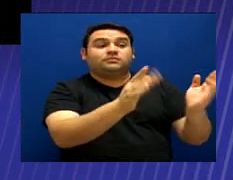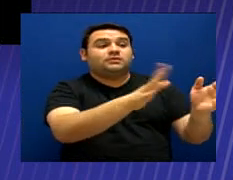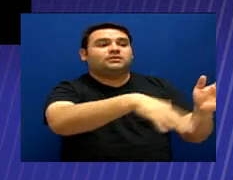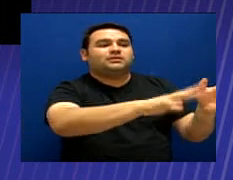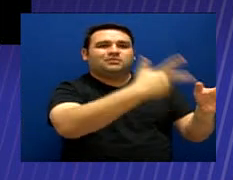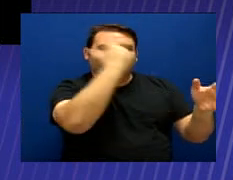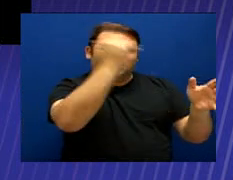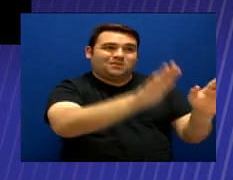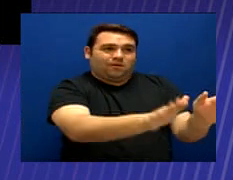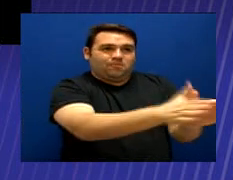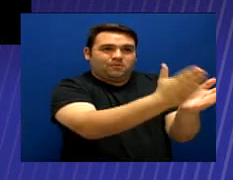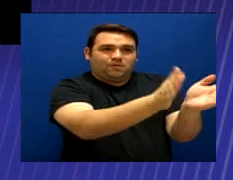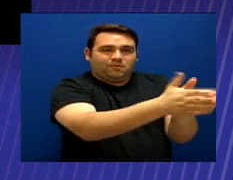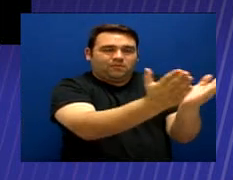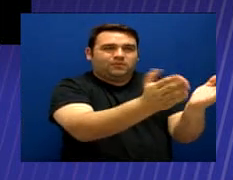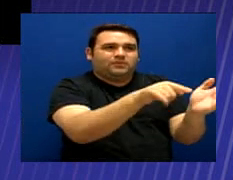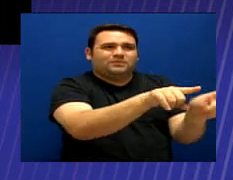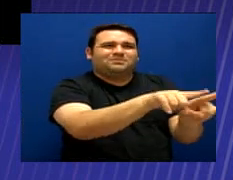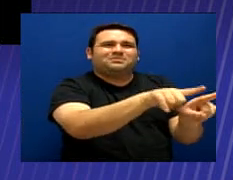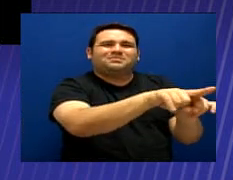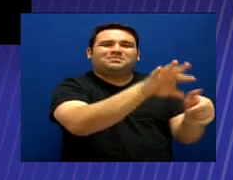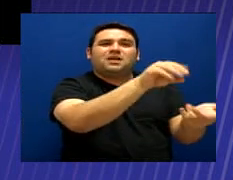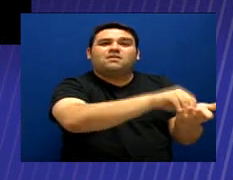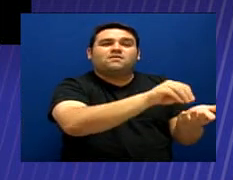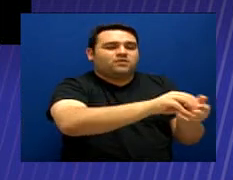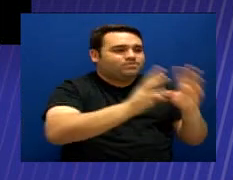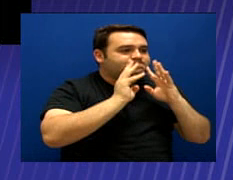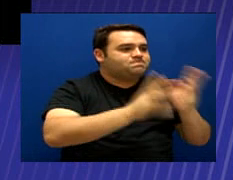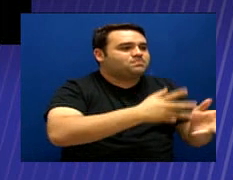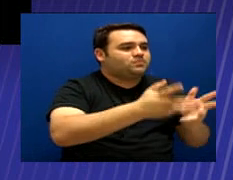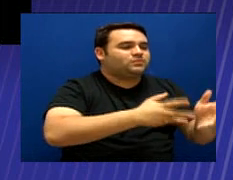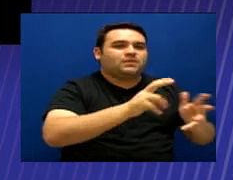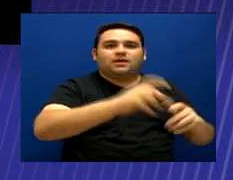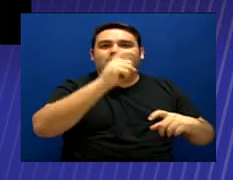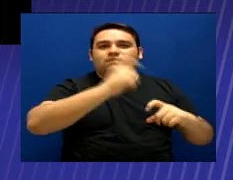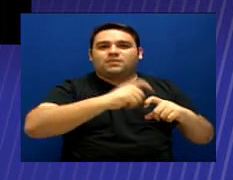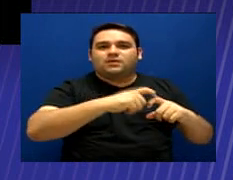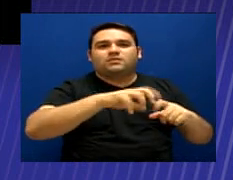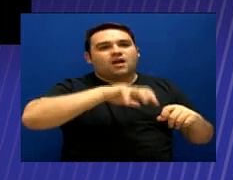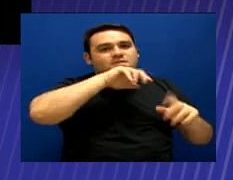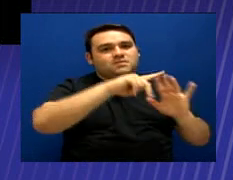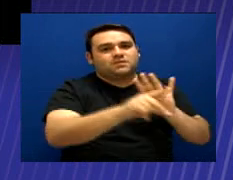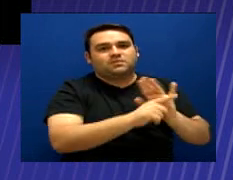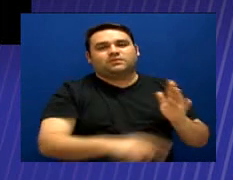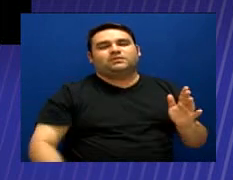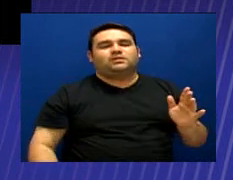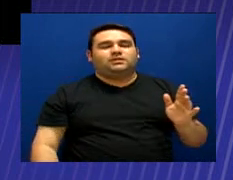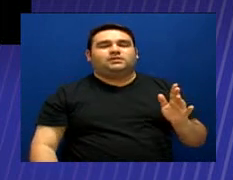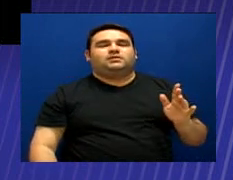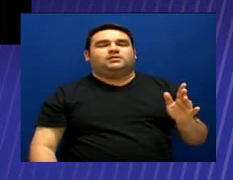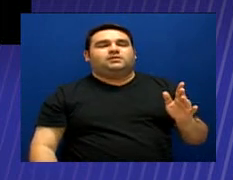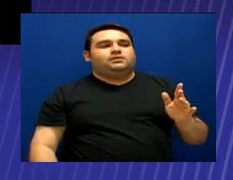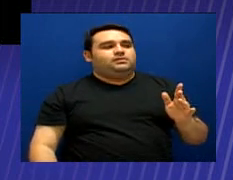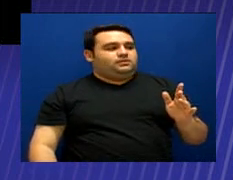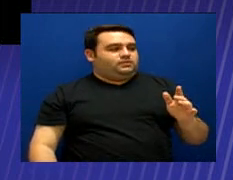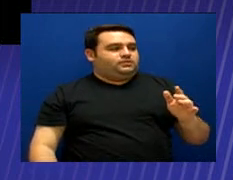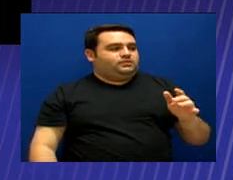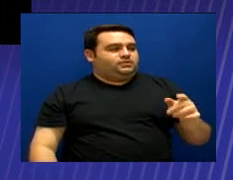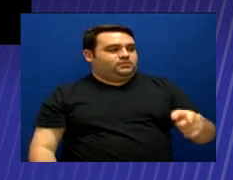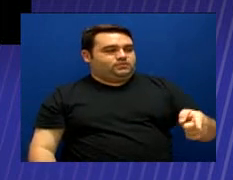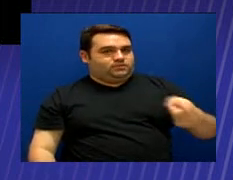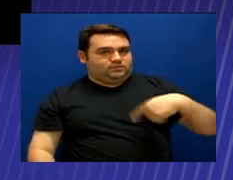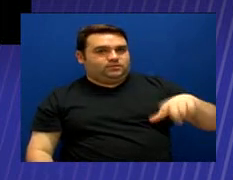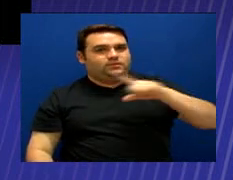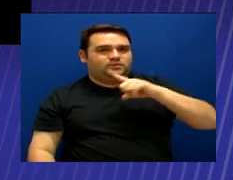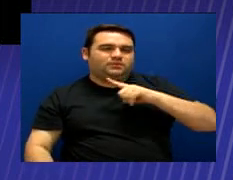essa população carente, falta a elas atendimento veterinário para os animais. Então, uma